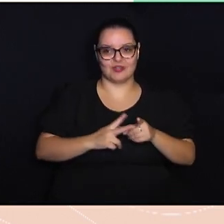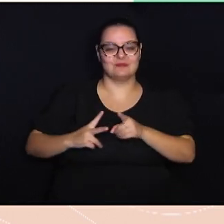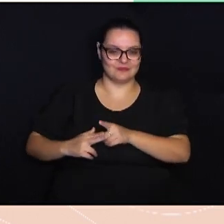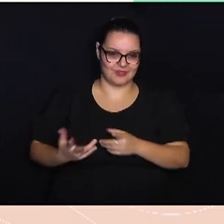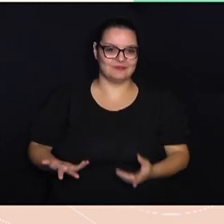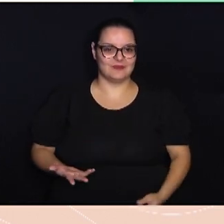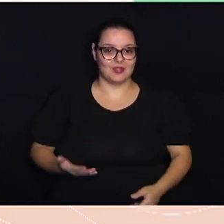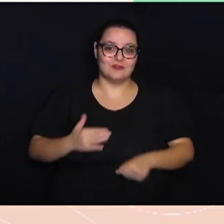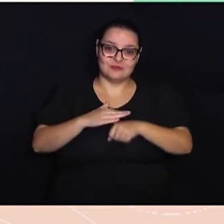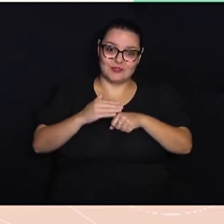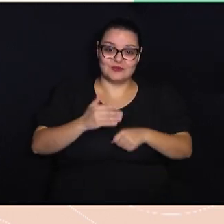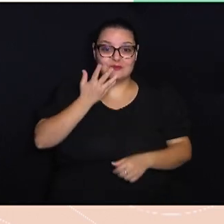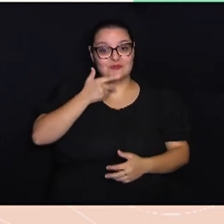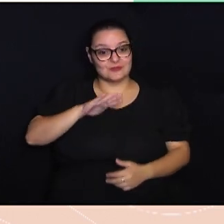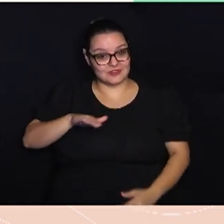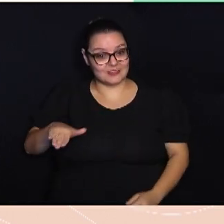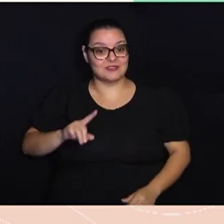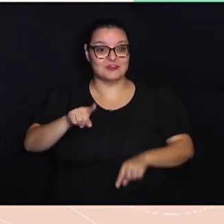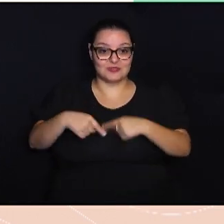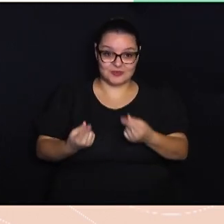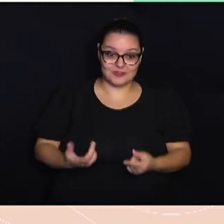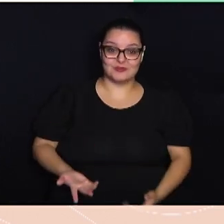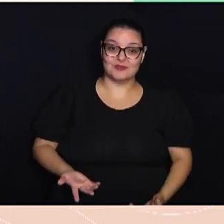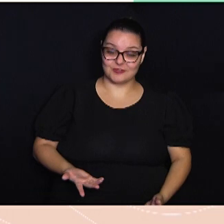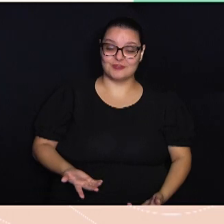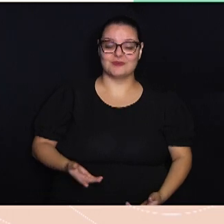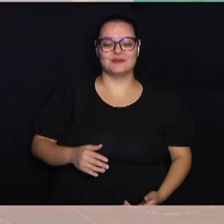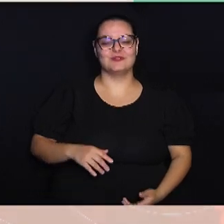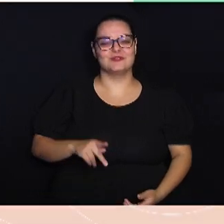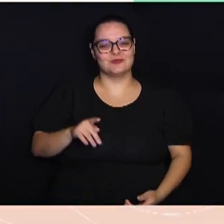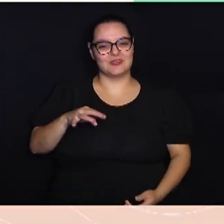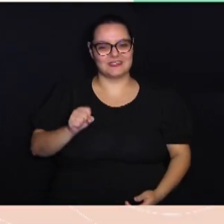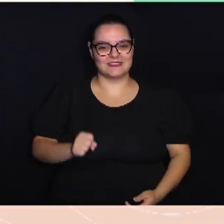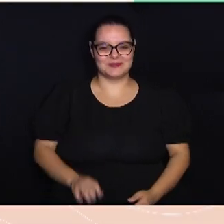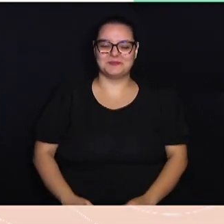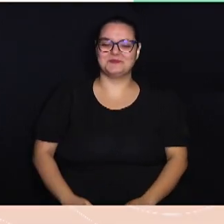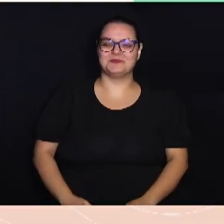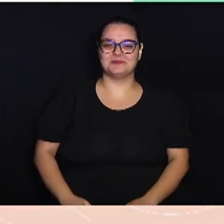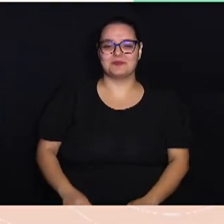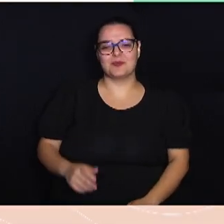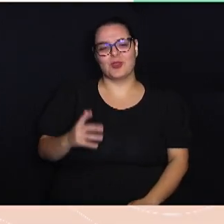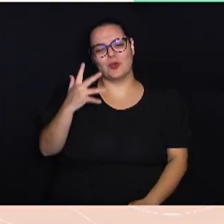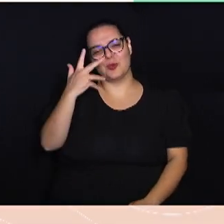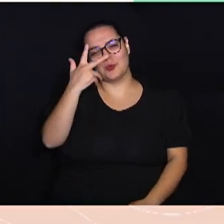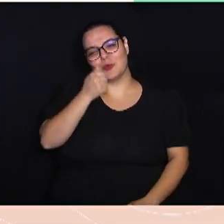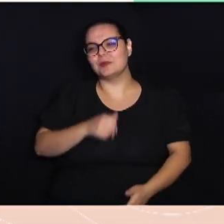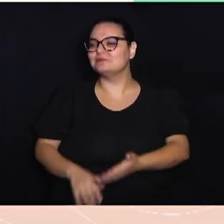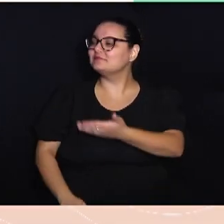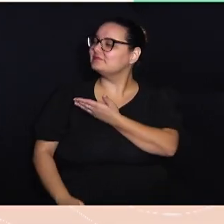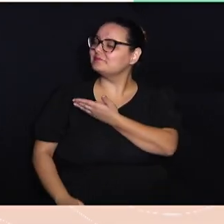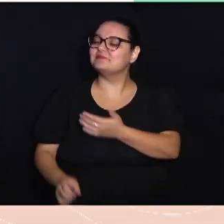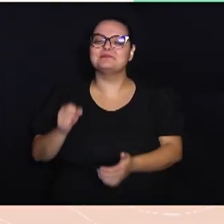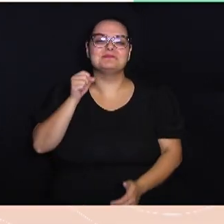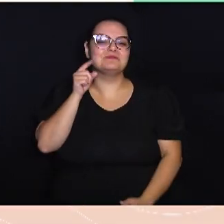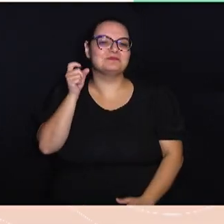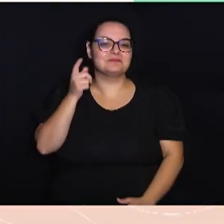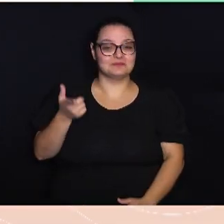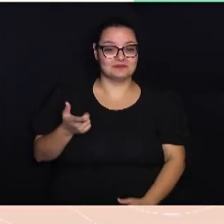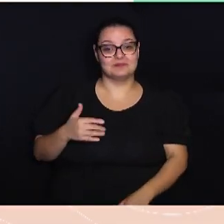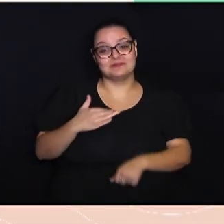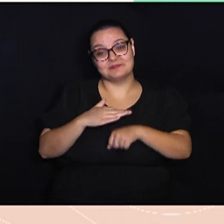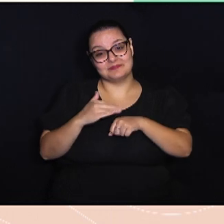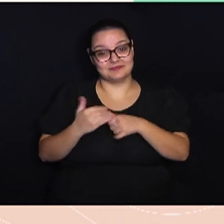funcionar sem essa relação com o resto do mundo, através de importação, através de exportação e através de fluxo de dinheiro, de capital, investimento de lá de